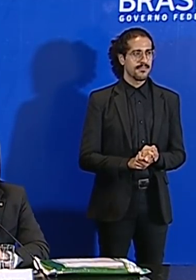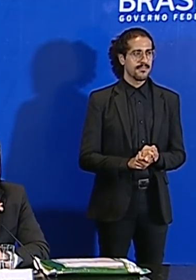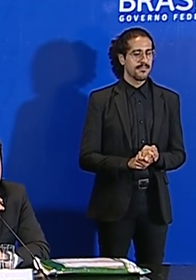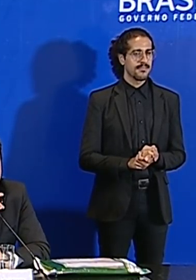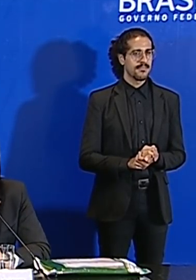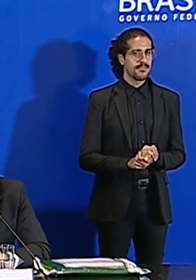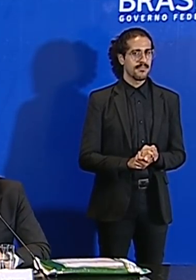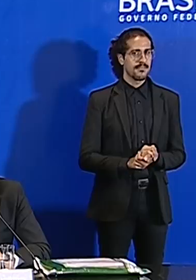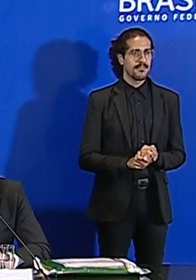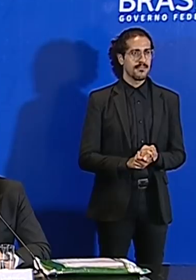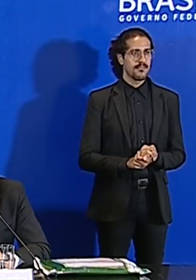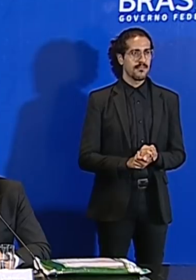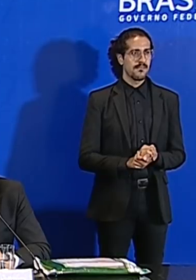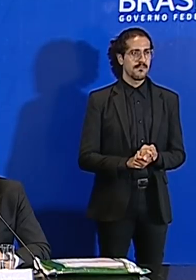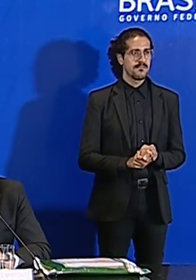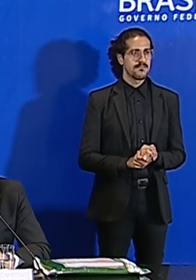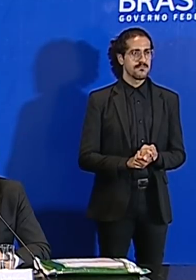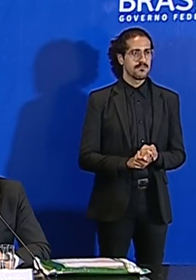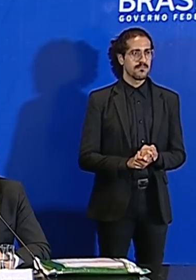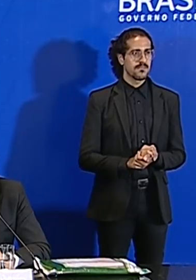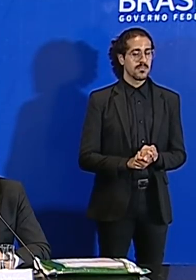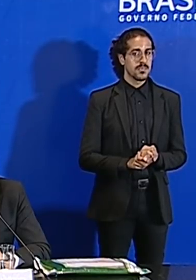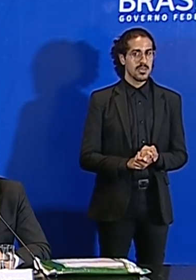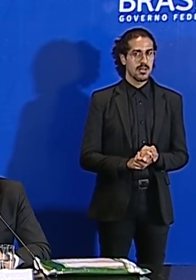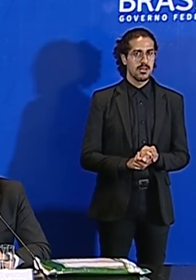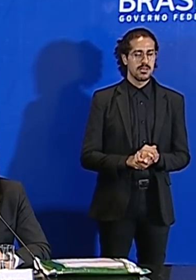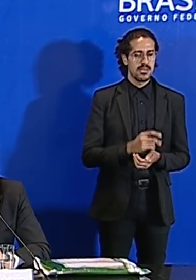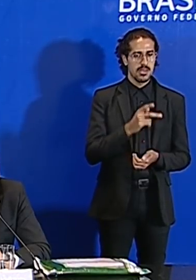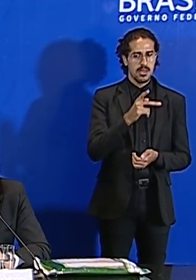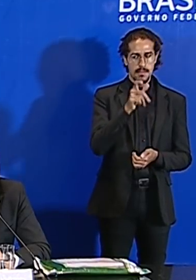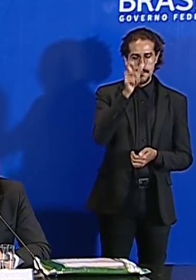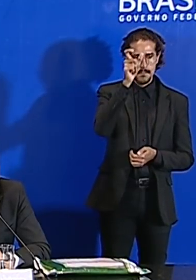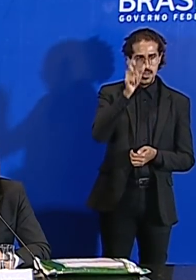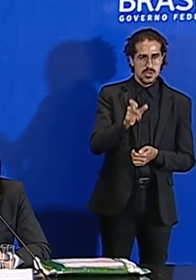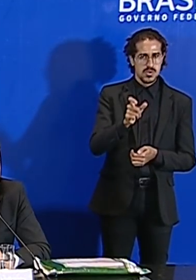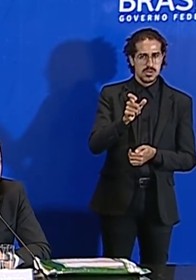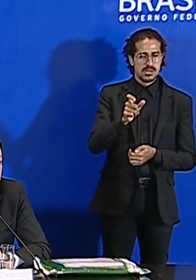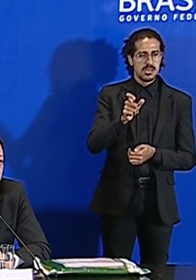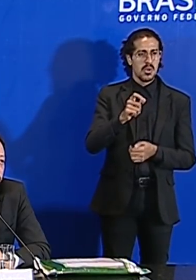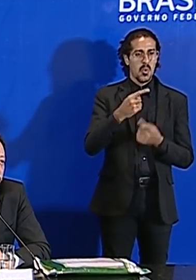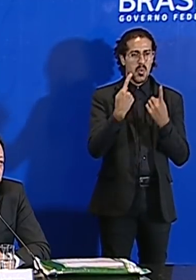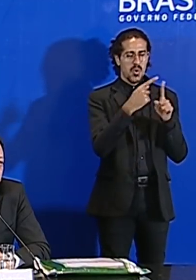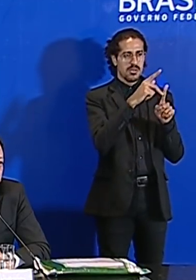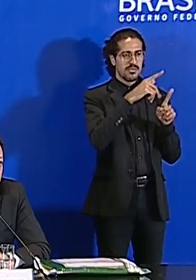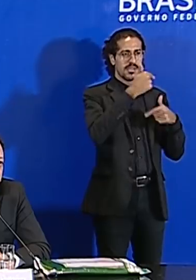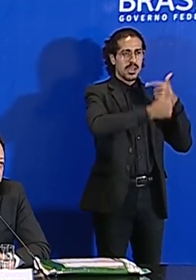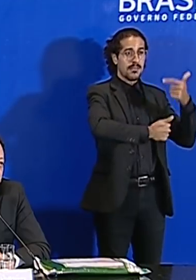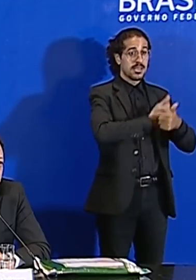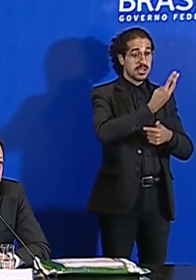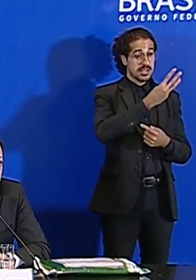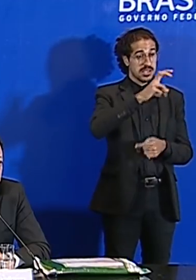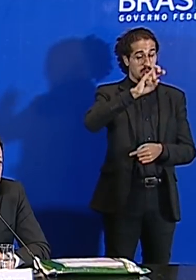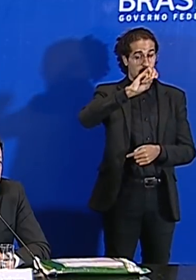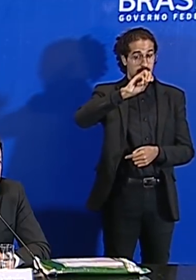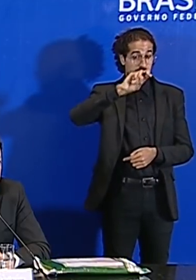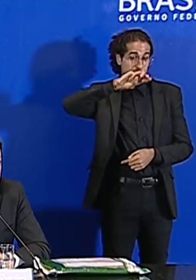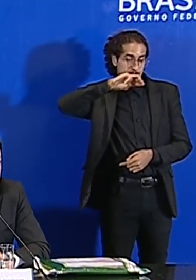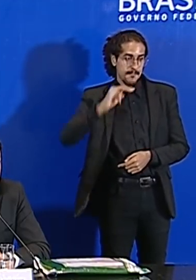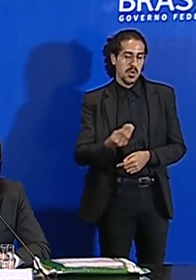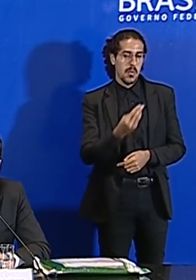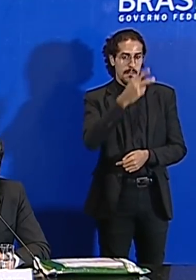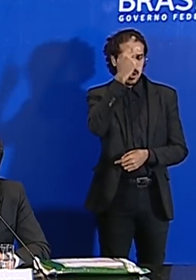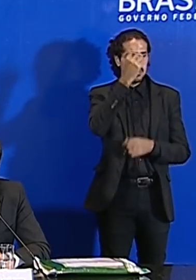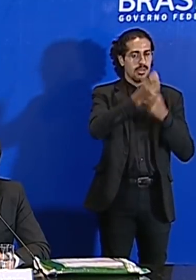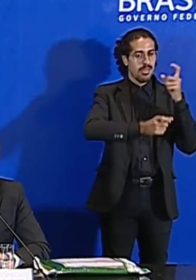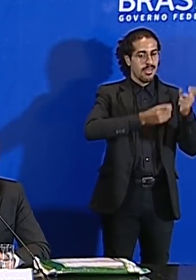Mas veja que essa pessoa ela está maculando o trabalho de mais de 350 mil aplicadores no Brasil. Tentou, né?